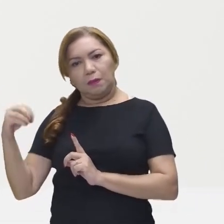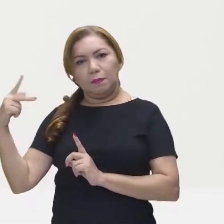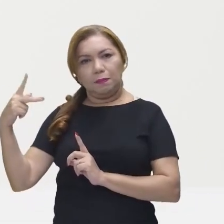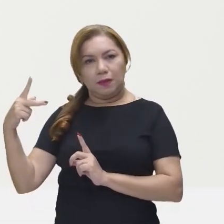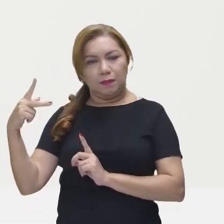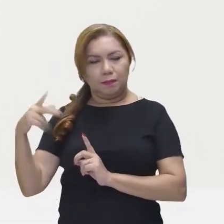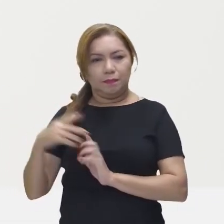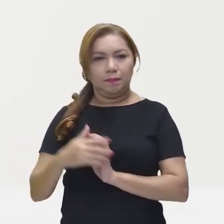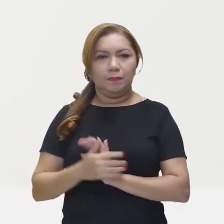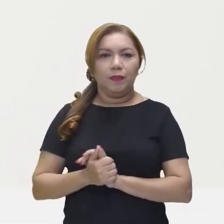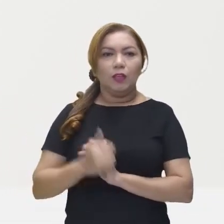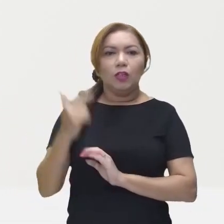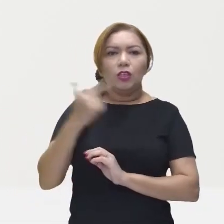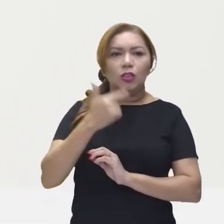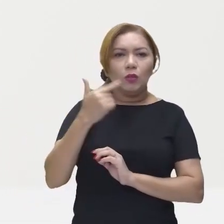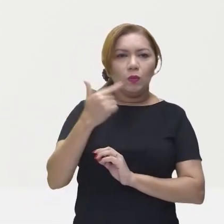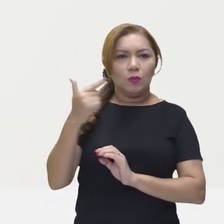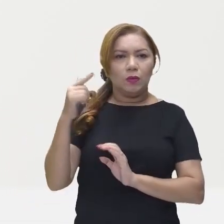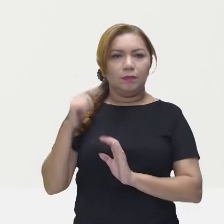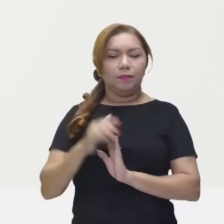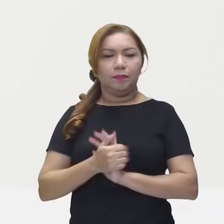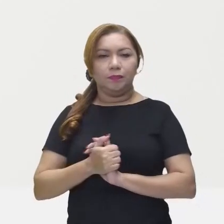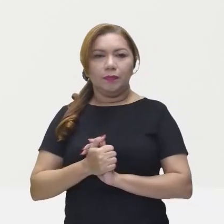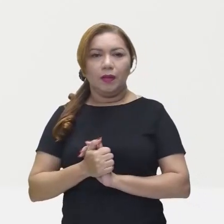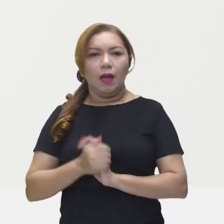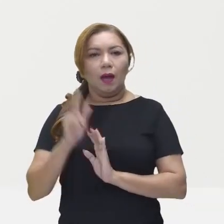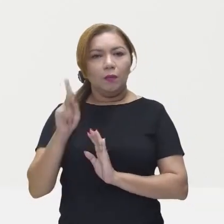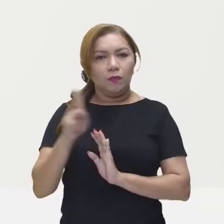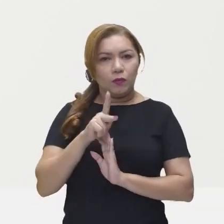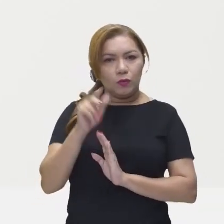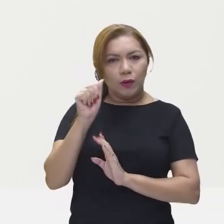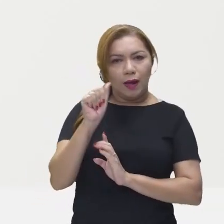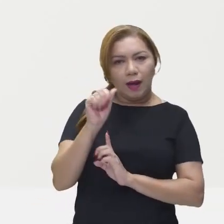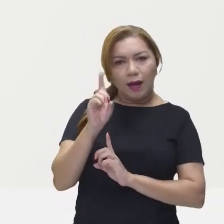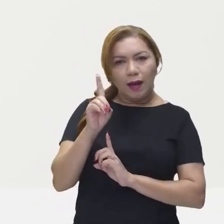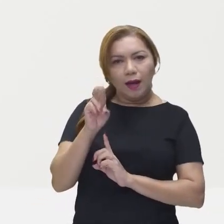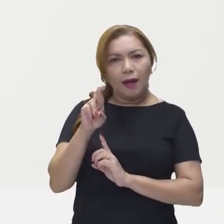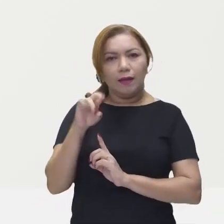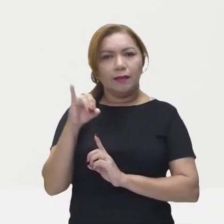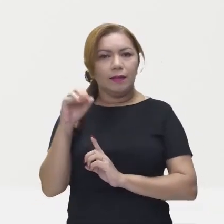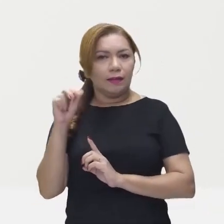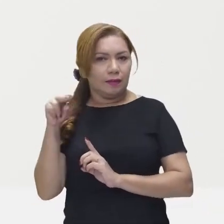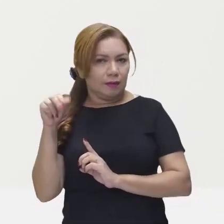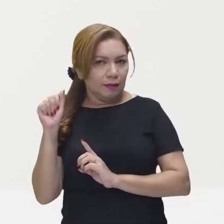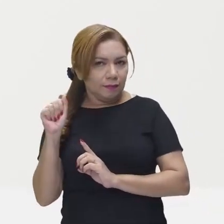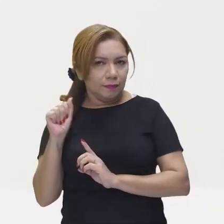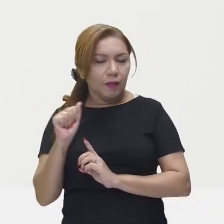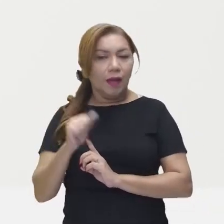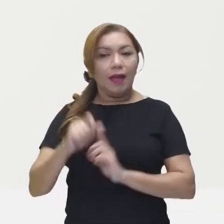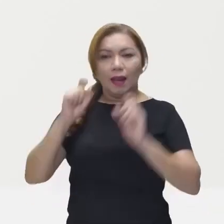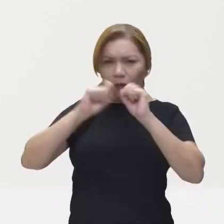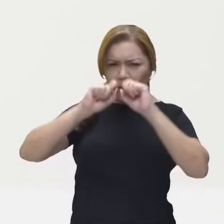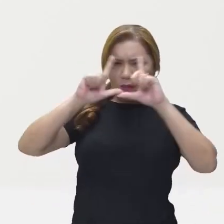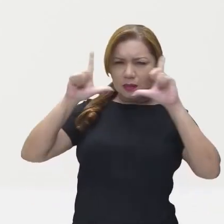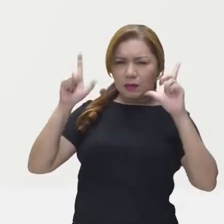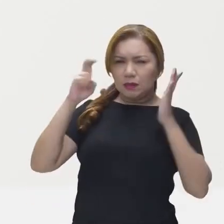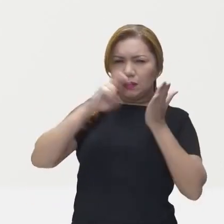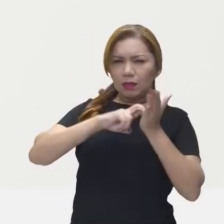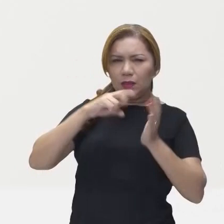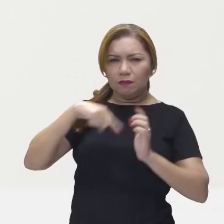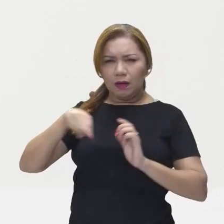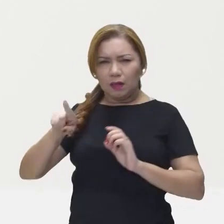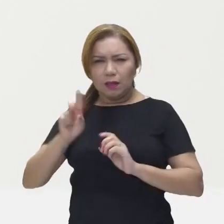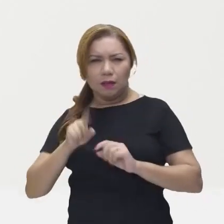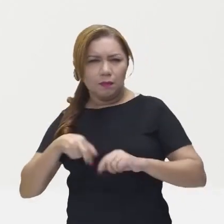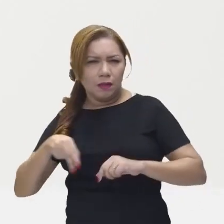número 2. A professora Adriana acorda cedo para caminhar na praça pública do bairro onde ela mora. Todos